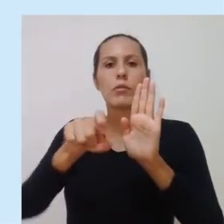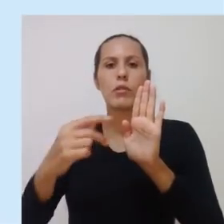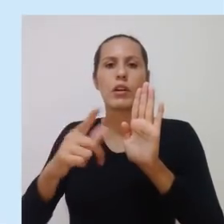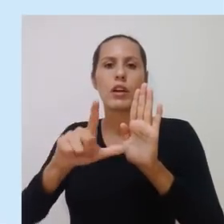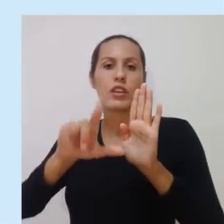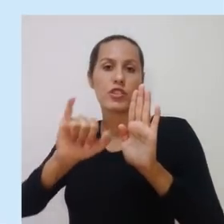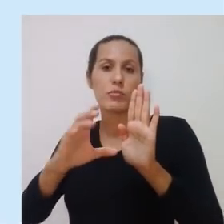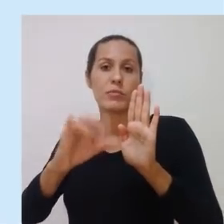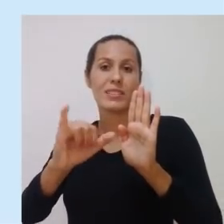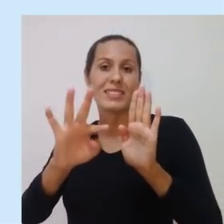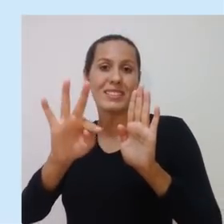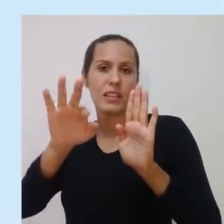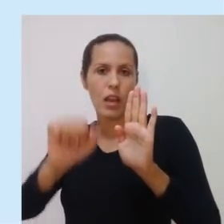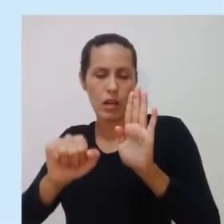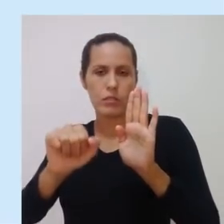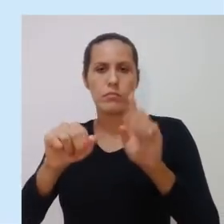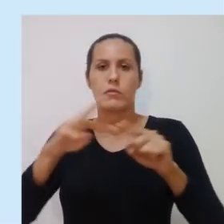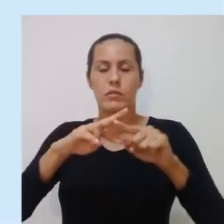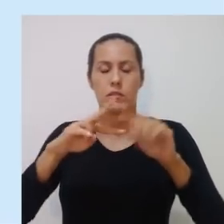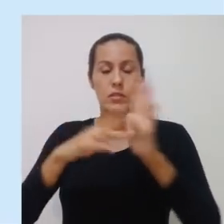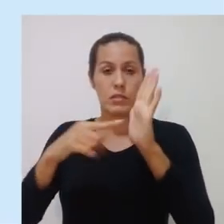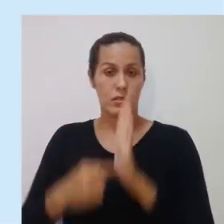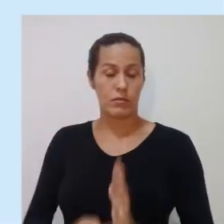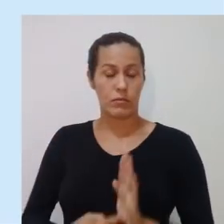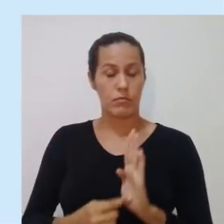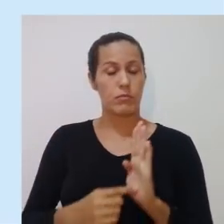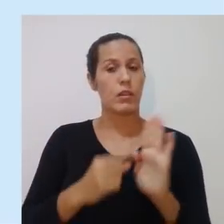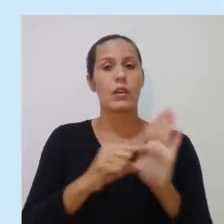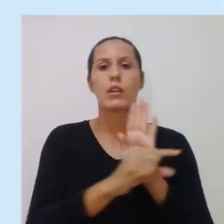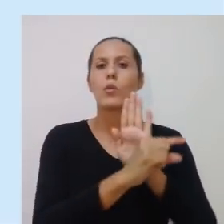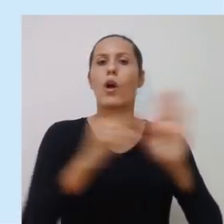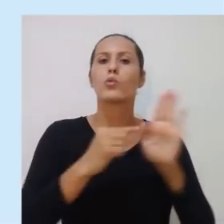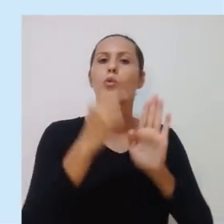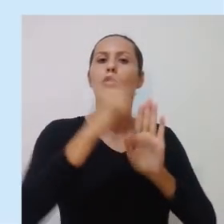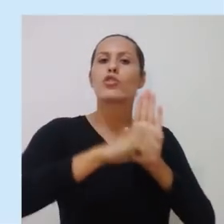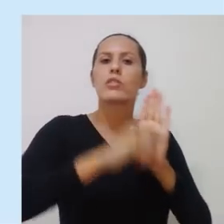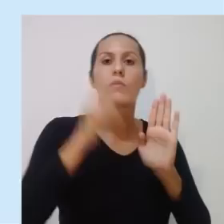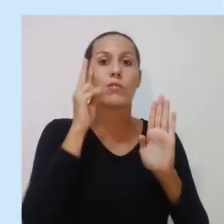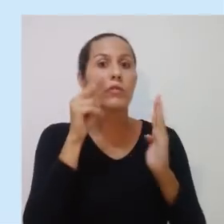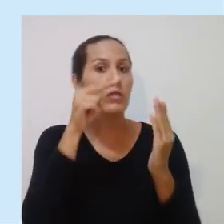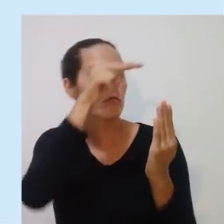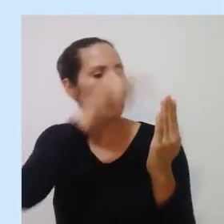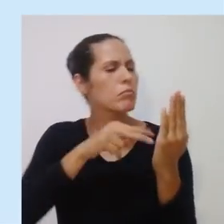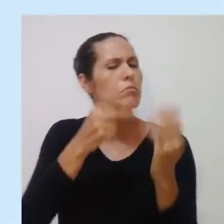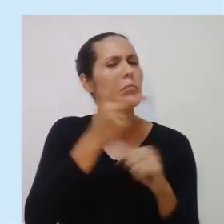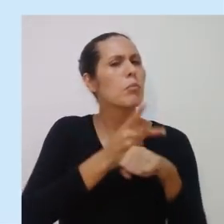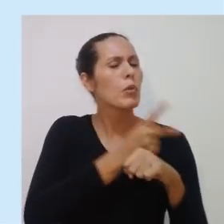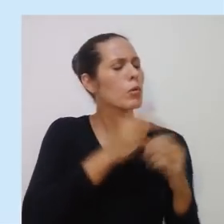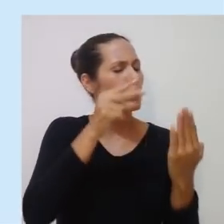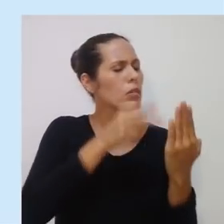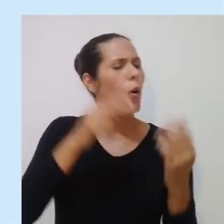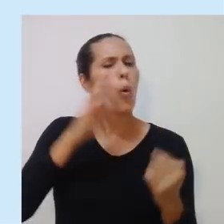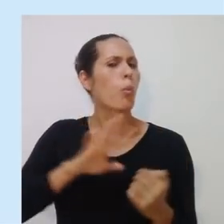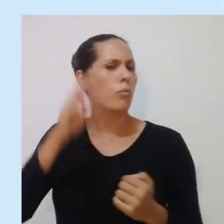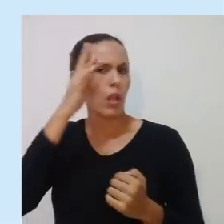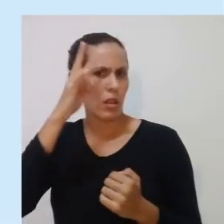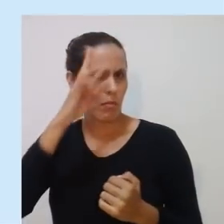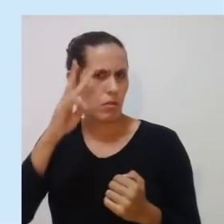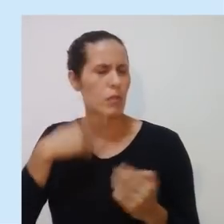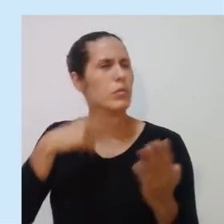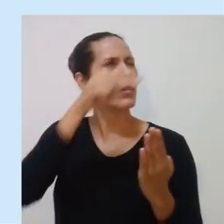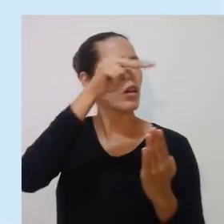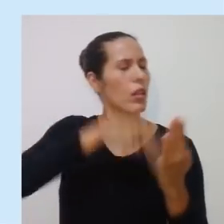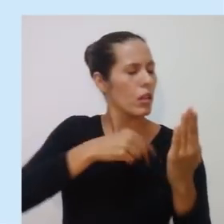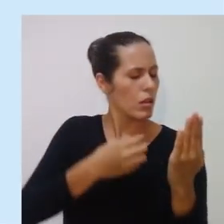autor escreveu, está lá na cara. Você apenas tem que levantar a sua vista e procurar. Ou você pode até se lembrar.